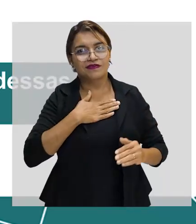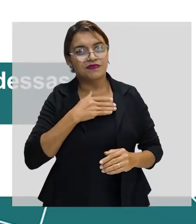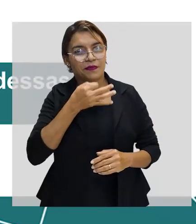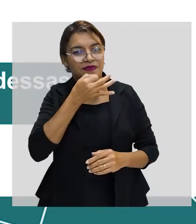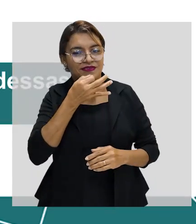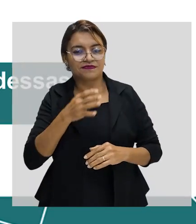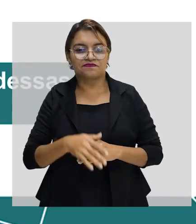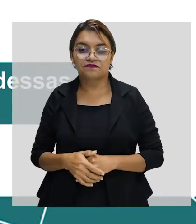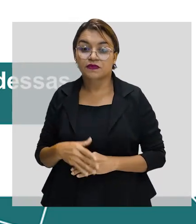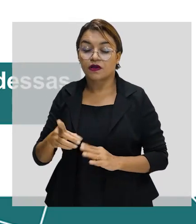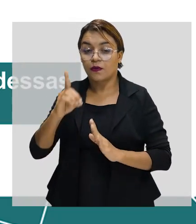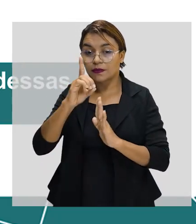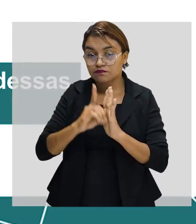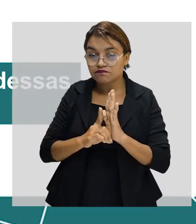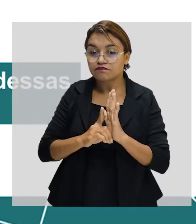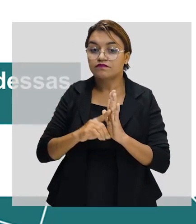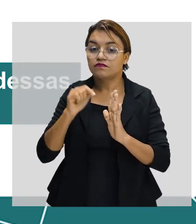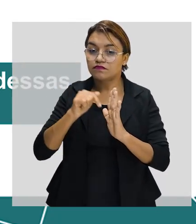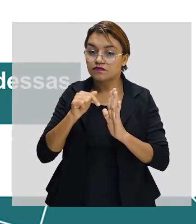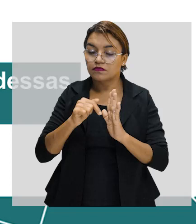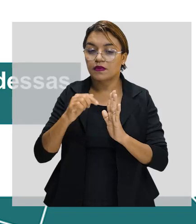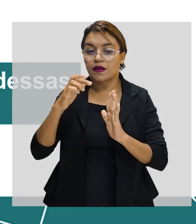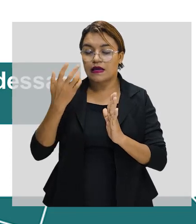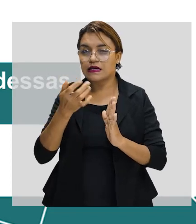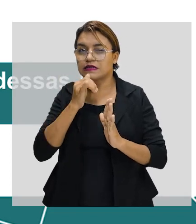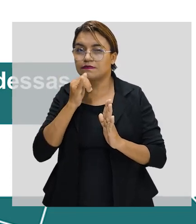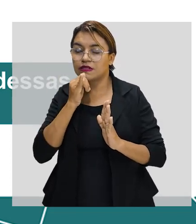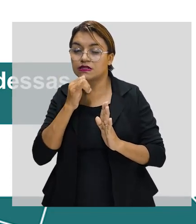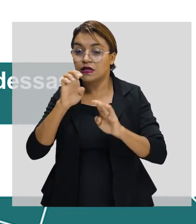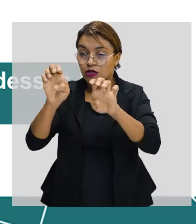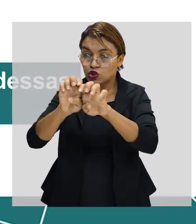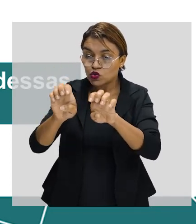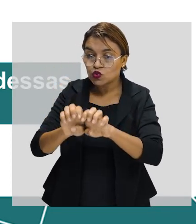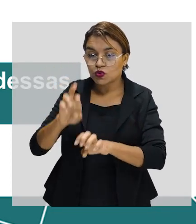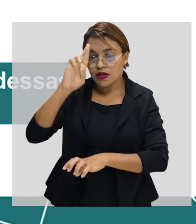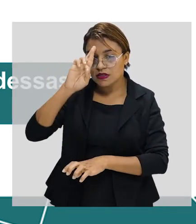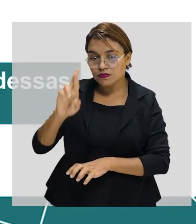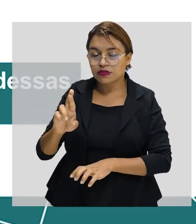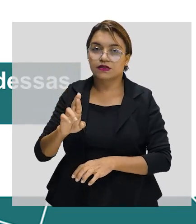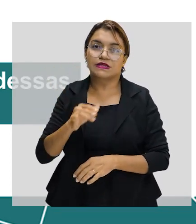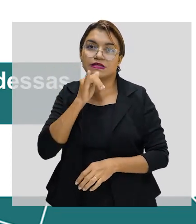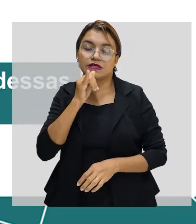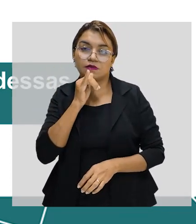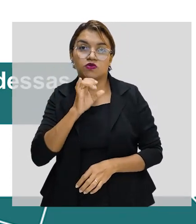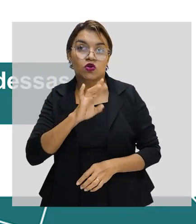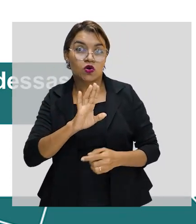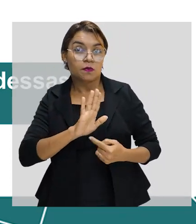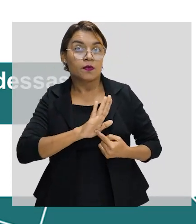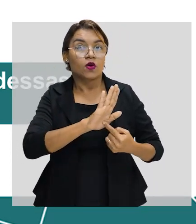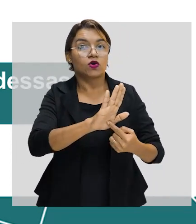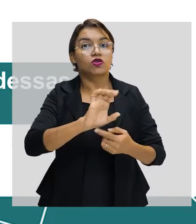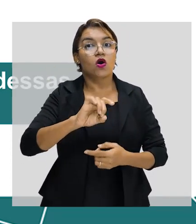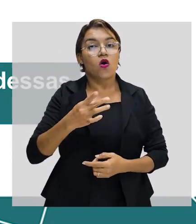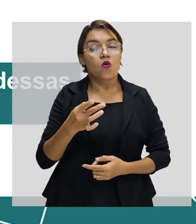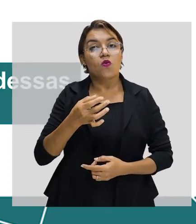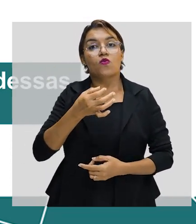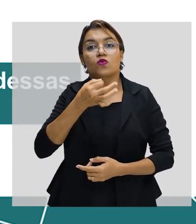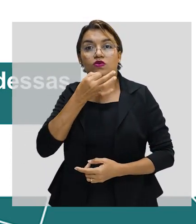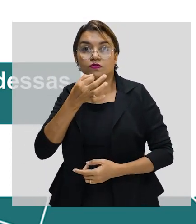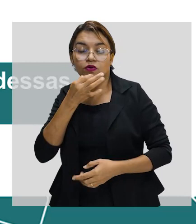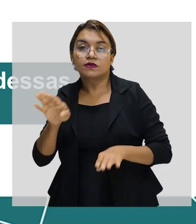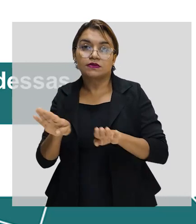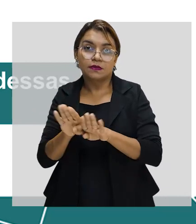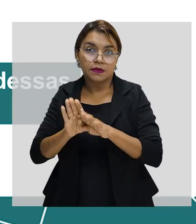a dissertação deve respeitar essa estrutura. Ou só se expõe ou se expõe e argumenta,